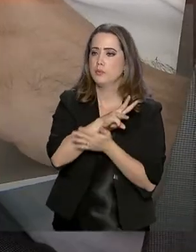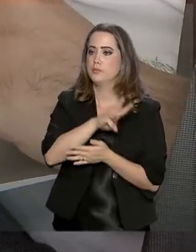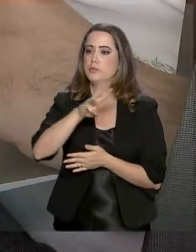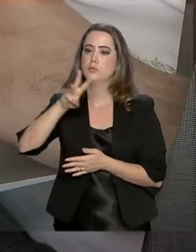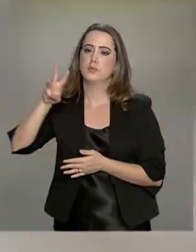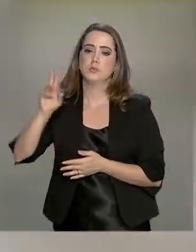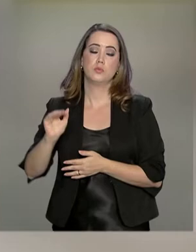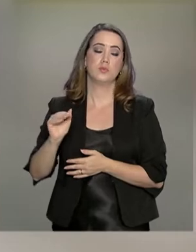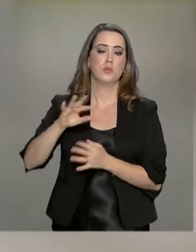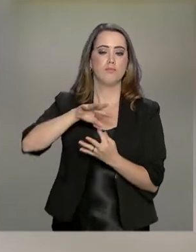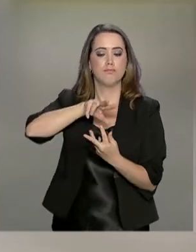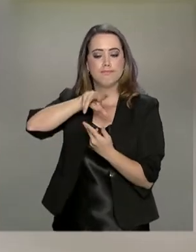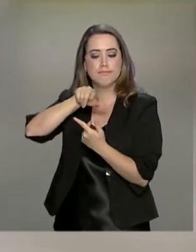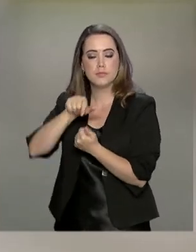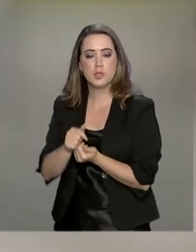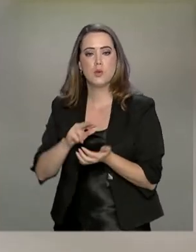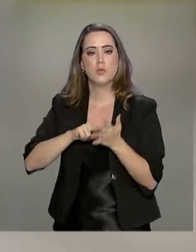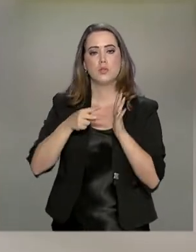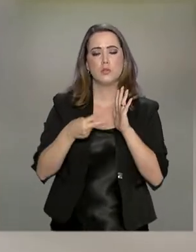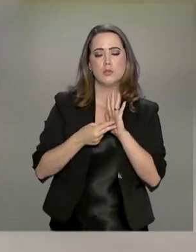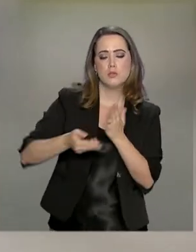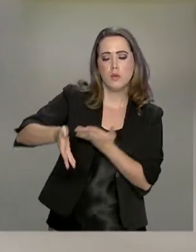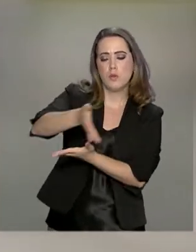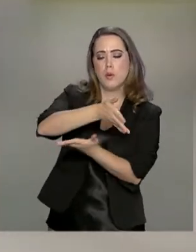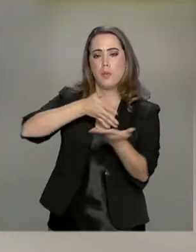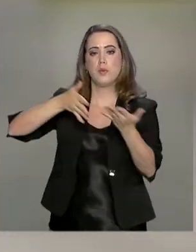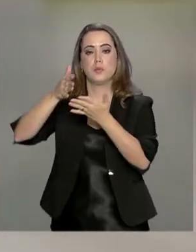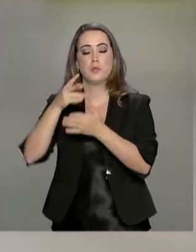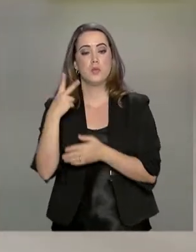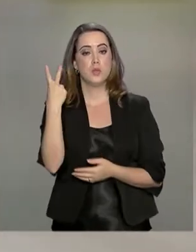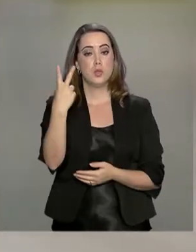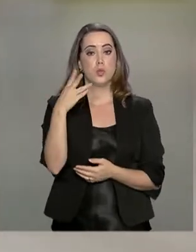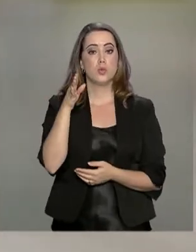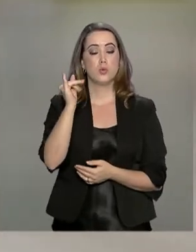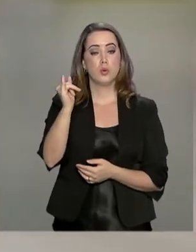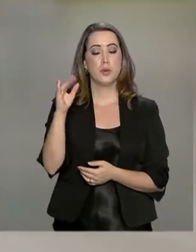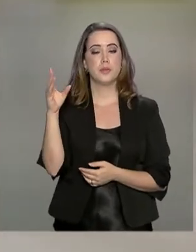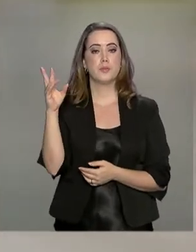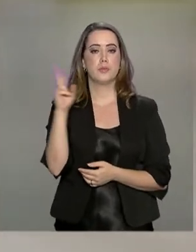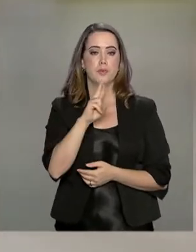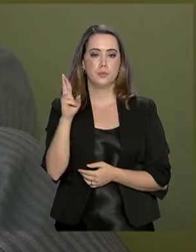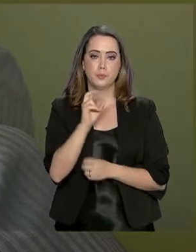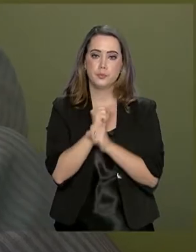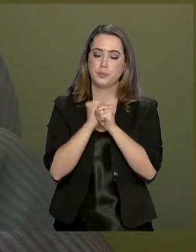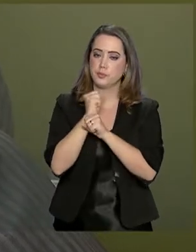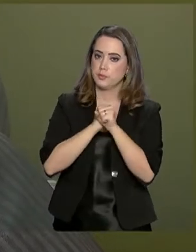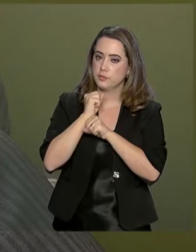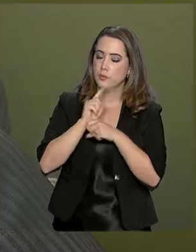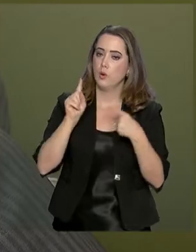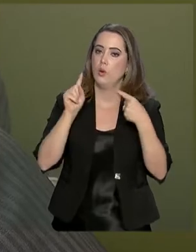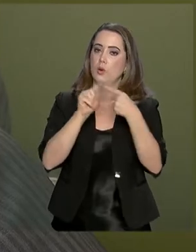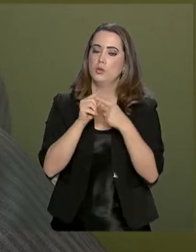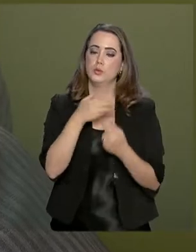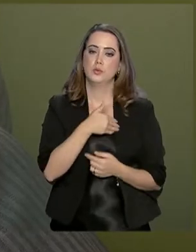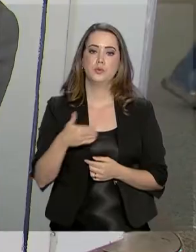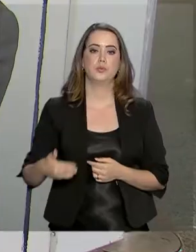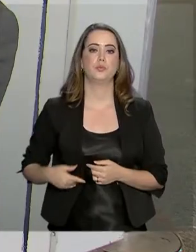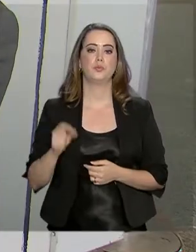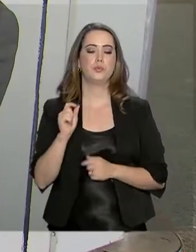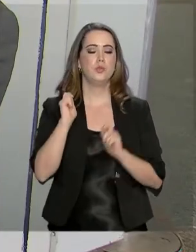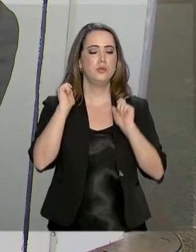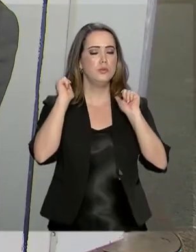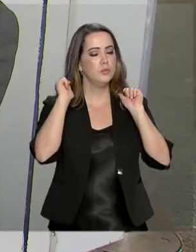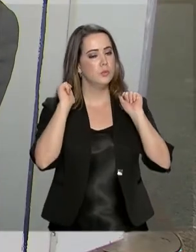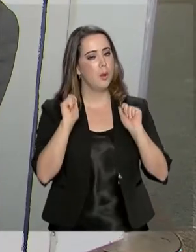internacionais, o que representa uma movimentação de 2 bilhões de reais por ano. De acordo com o governo, a